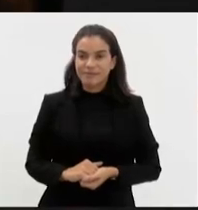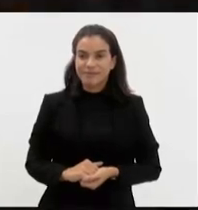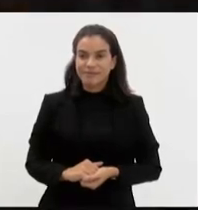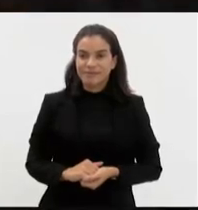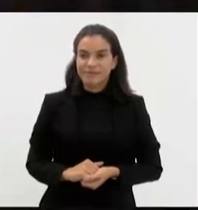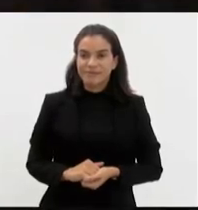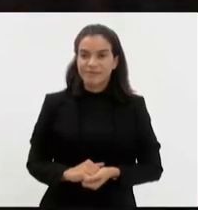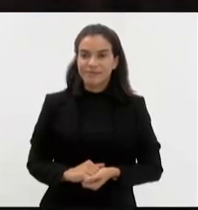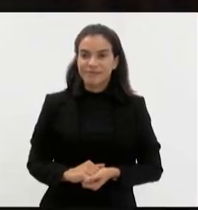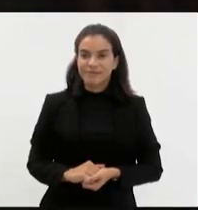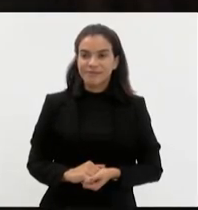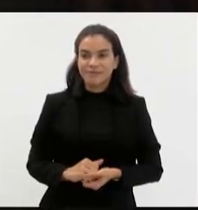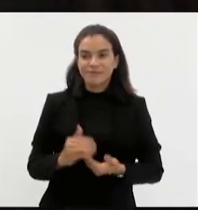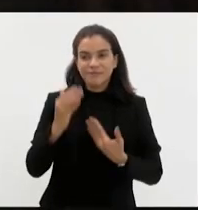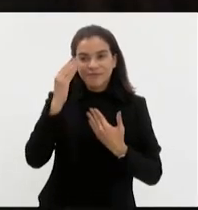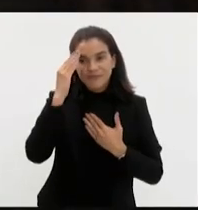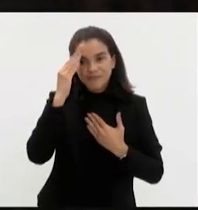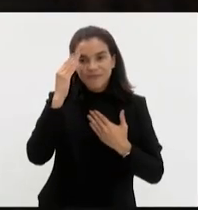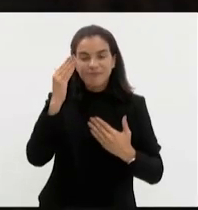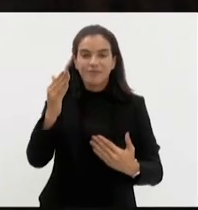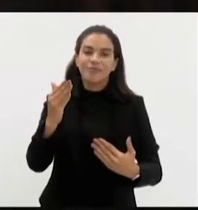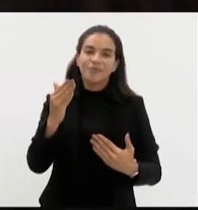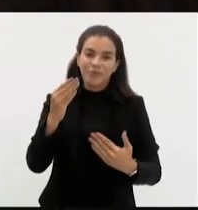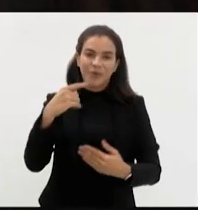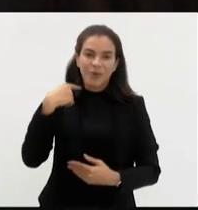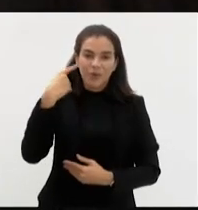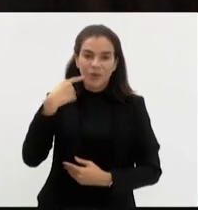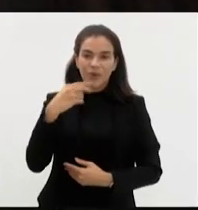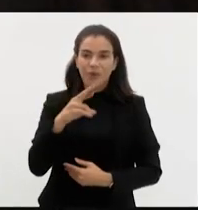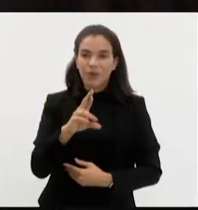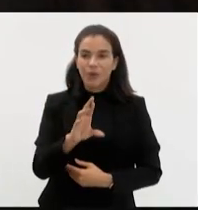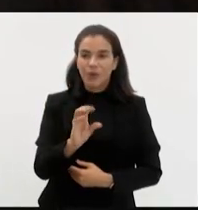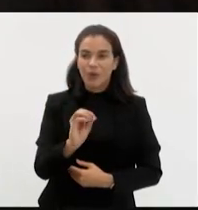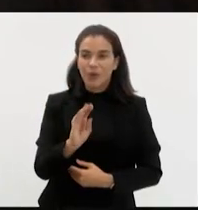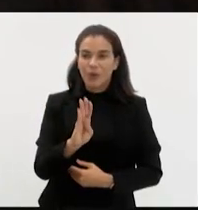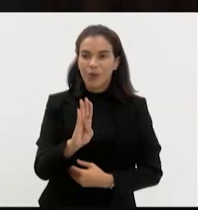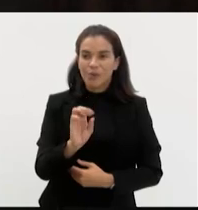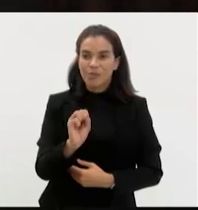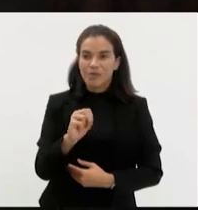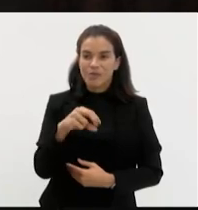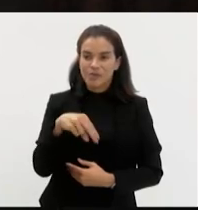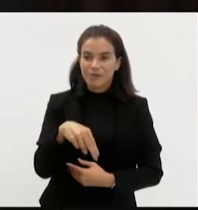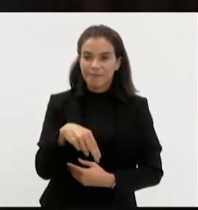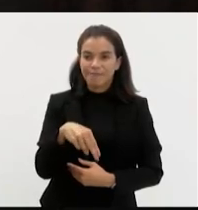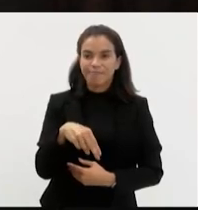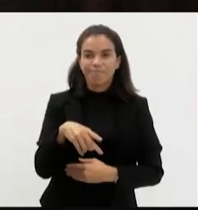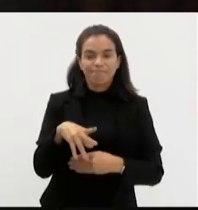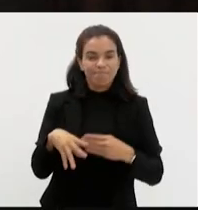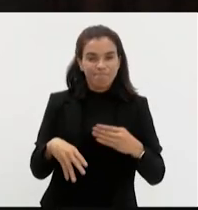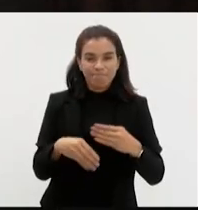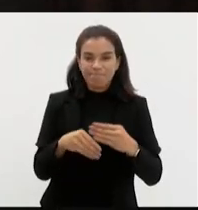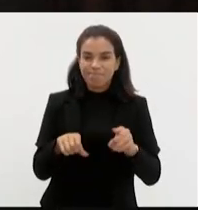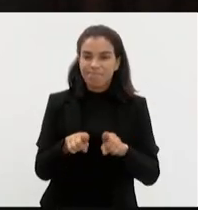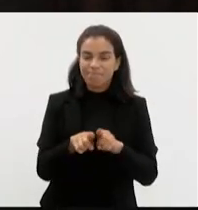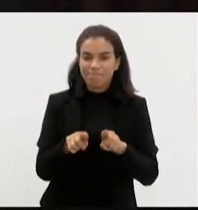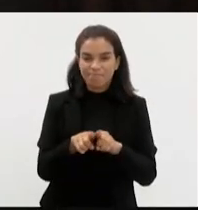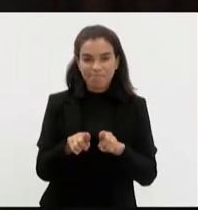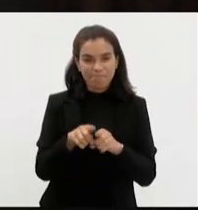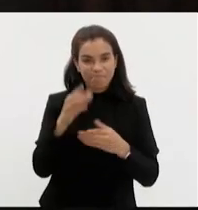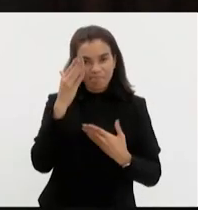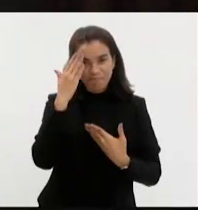debates Obrigado Dr Robson eu reitero a saudação aqui à mesa que agora vem